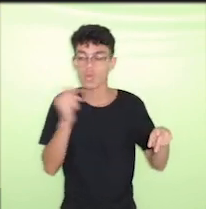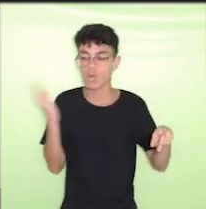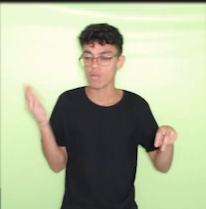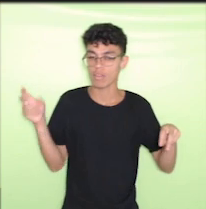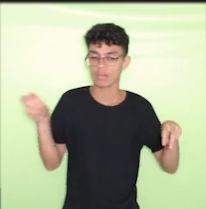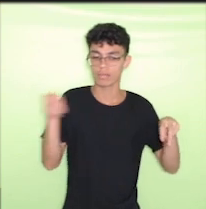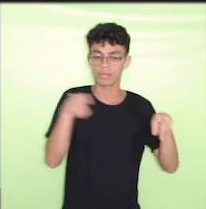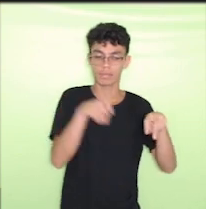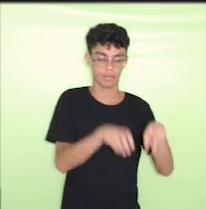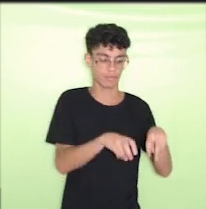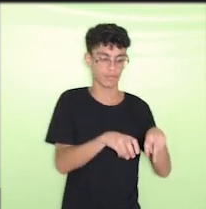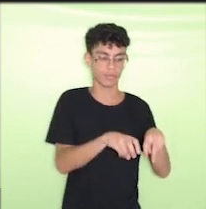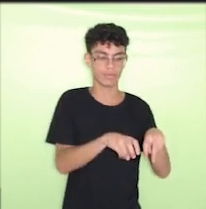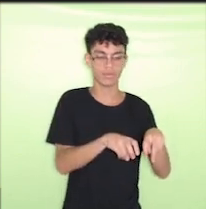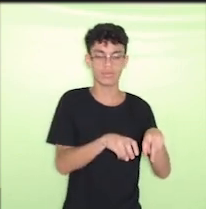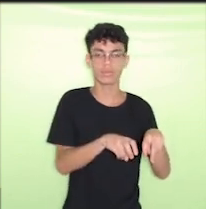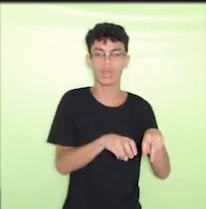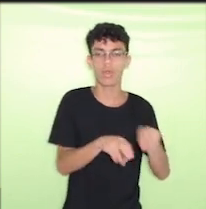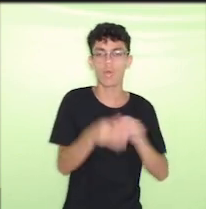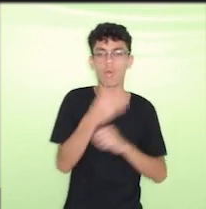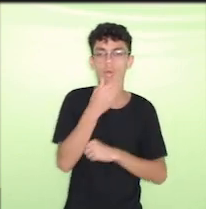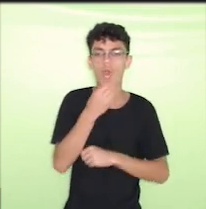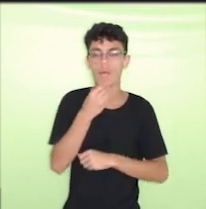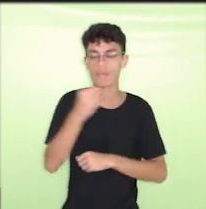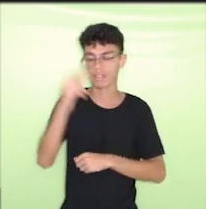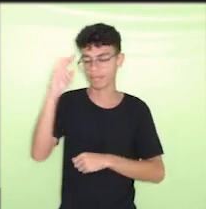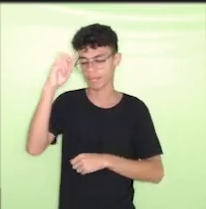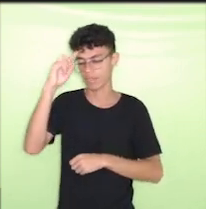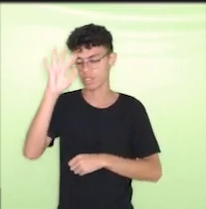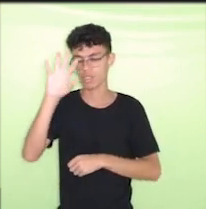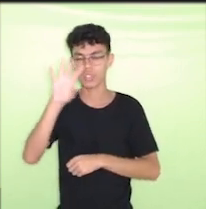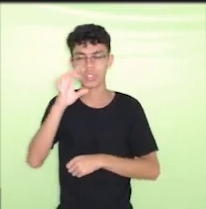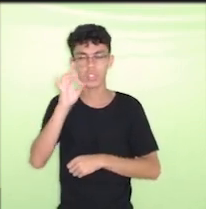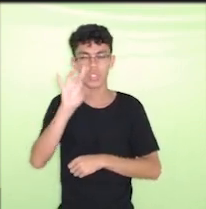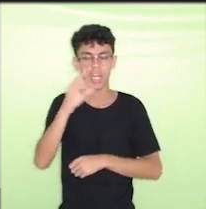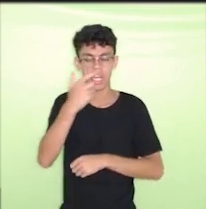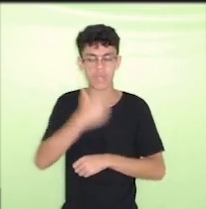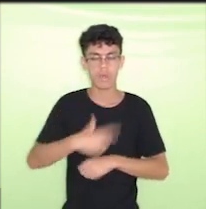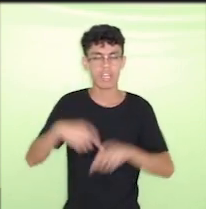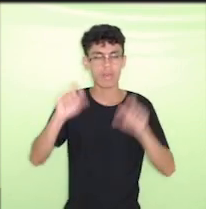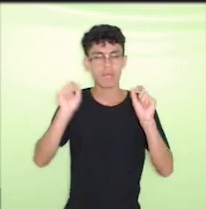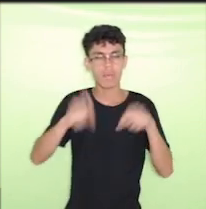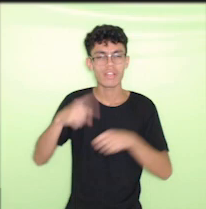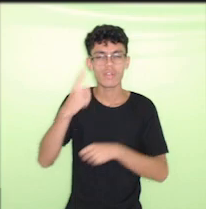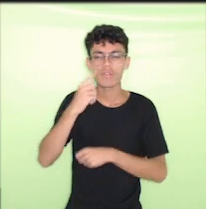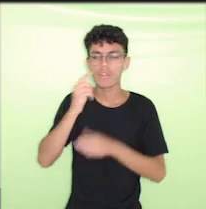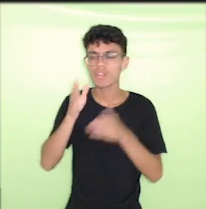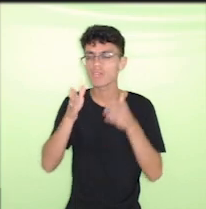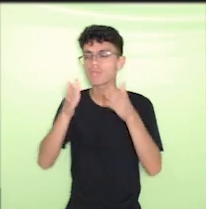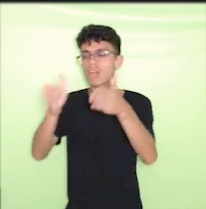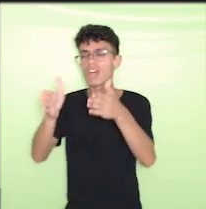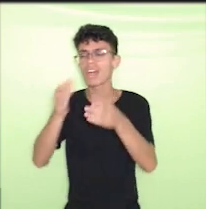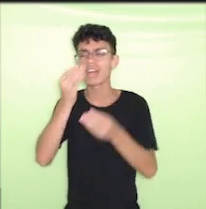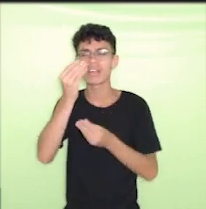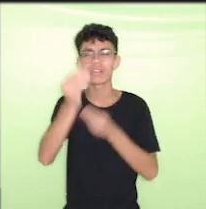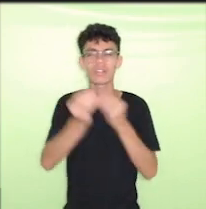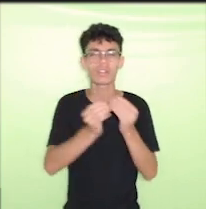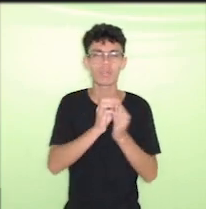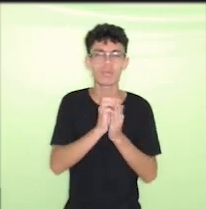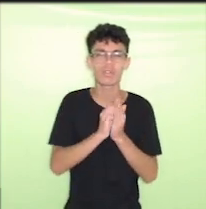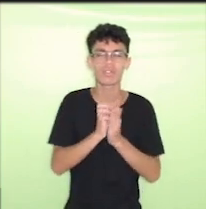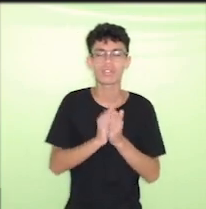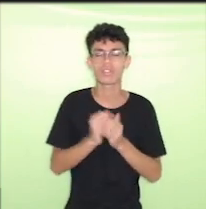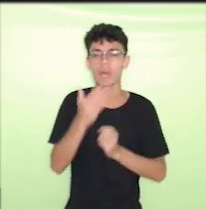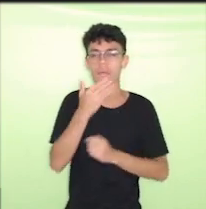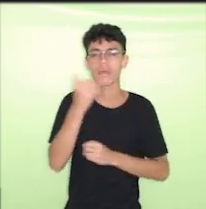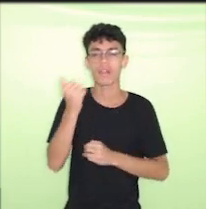sim. O homem pensou, mas só eu é que vejo? Não é possível. O